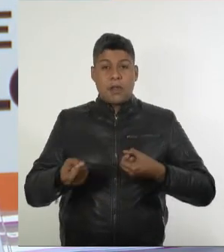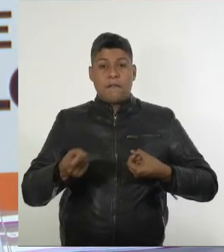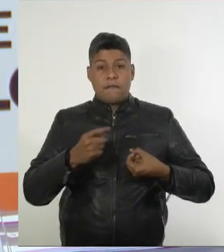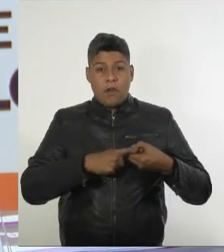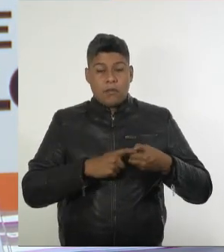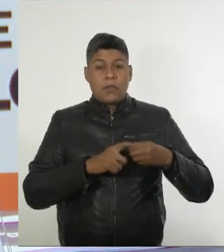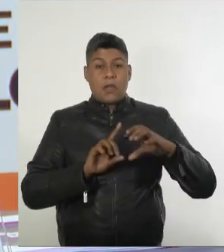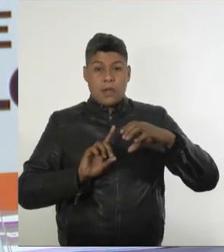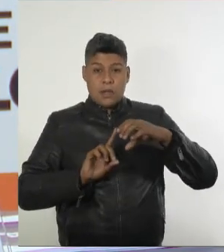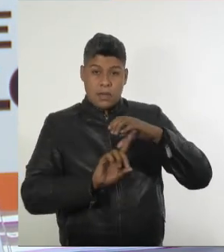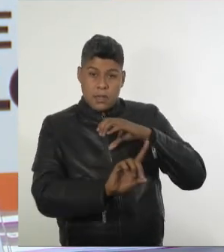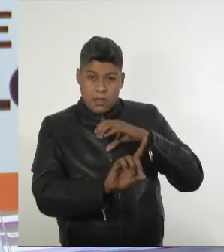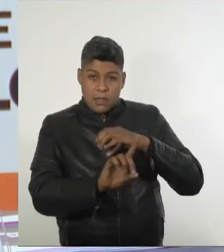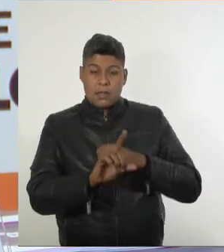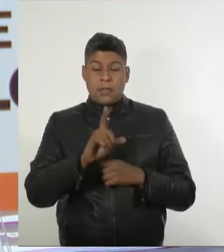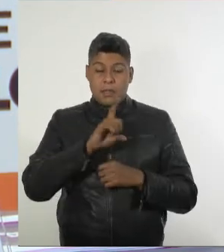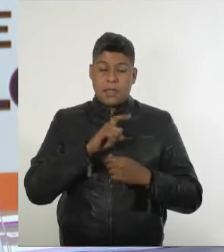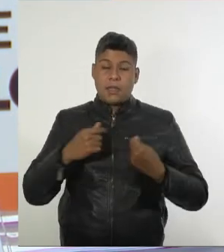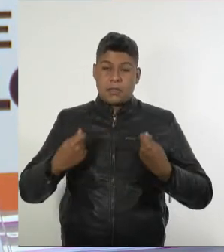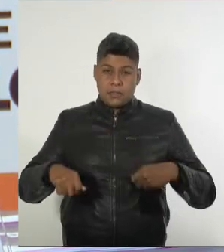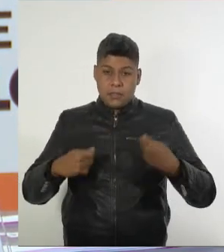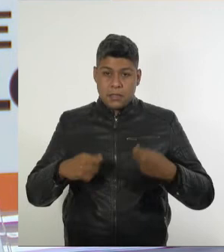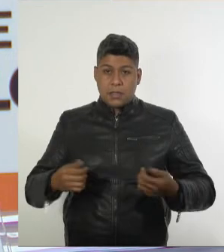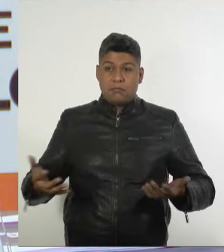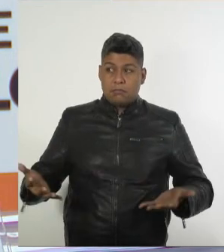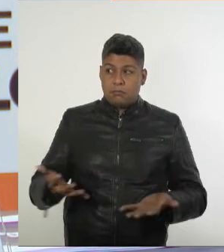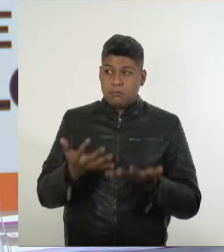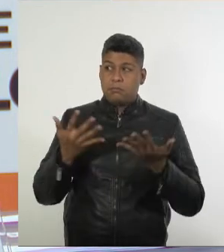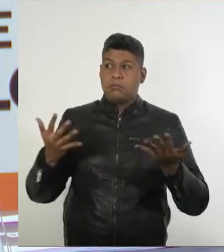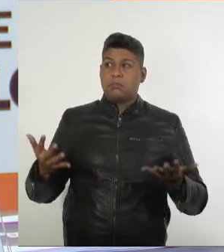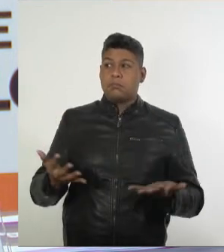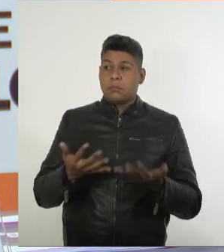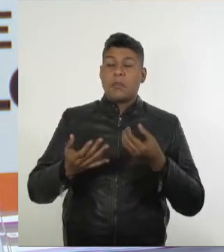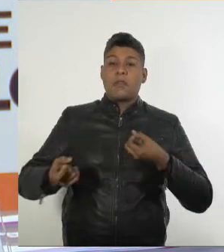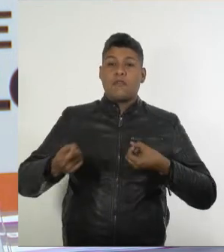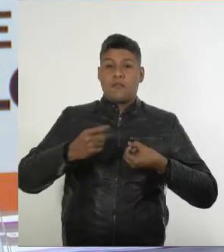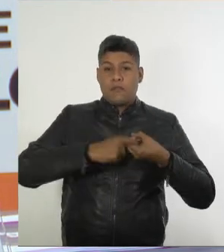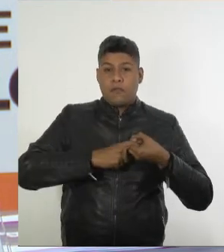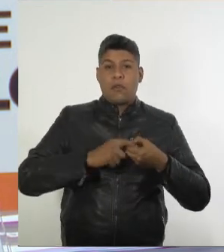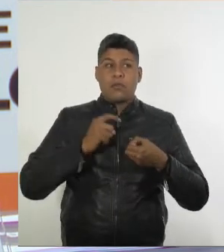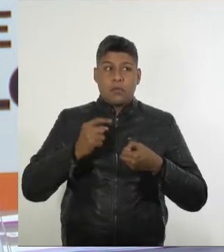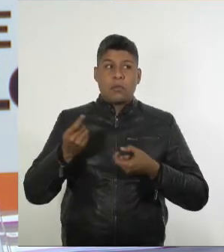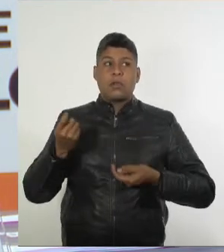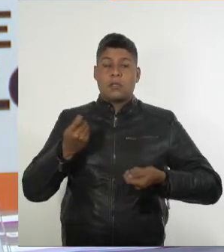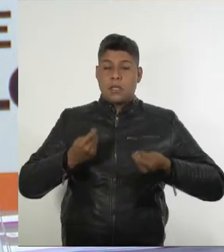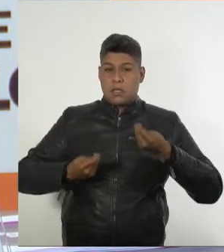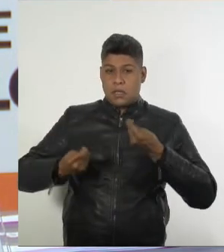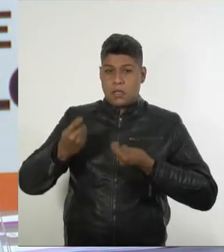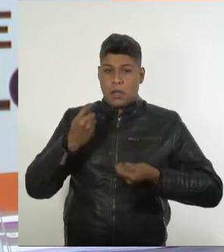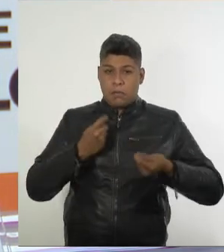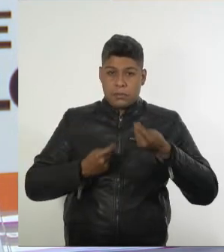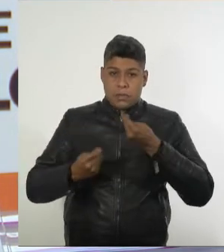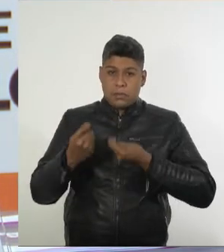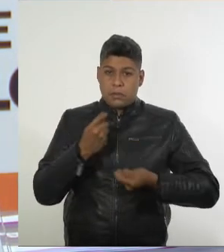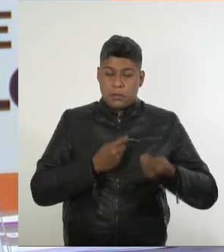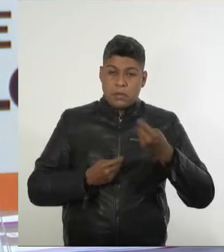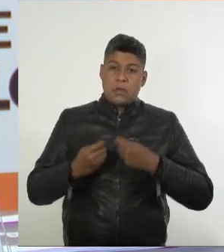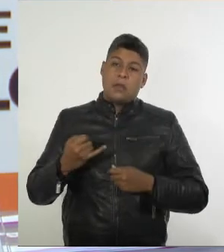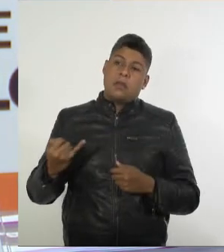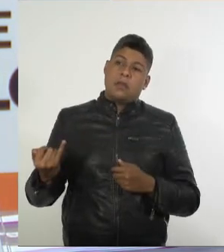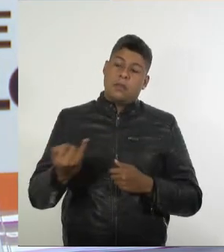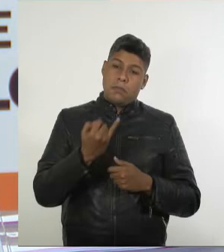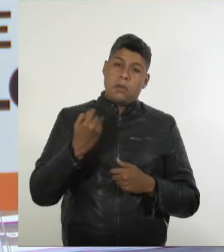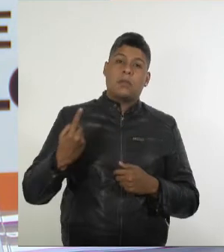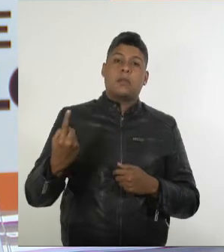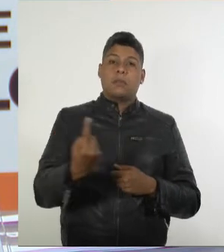clientes, tenham hóspedes, tenham que essa cidade gire. Nós precisamos que o ISS volte a gerar renda aqui para a cidade de São Paulo. Isso é importante demais